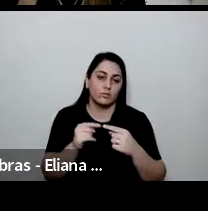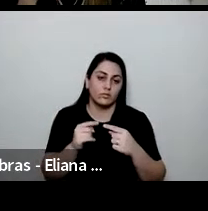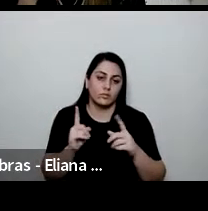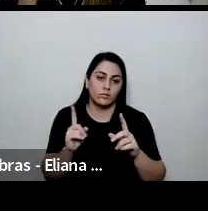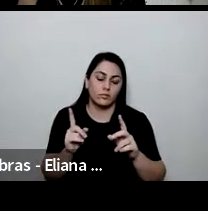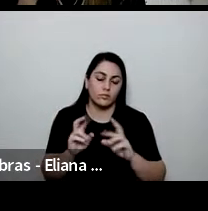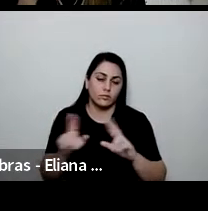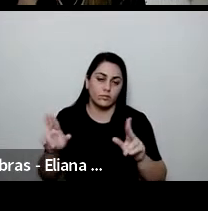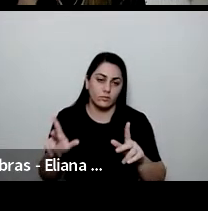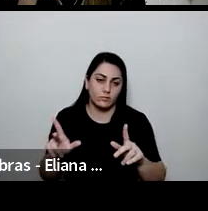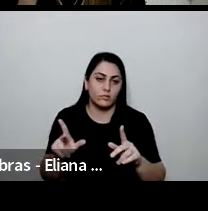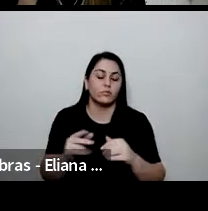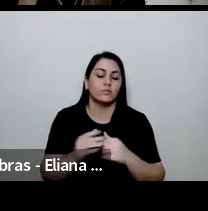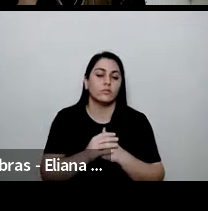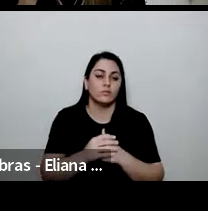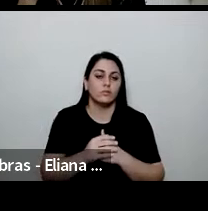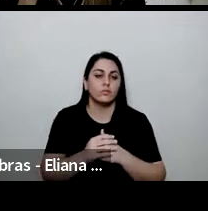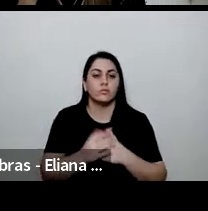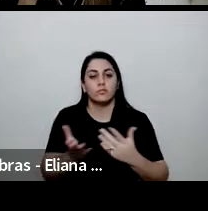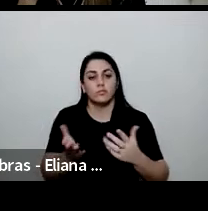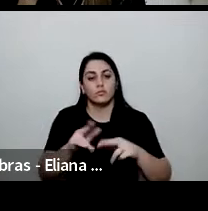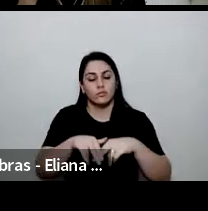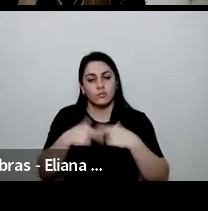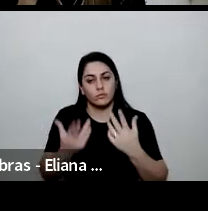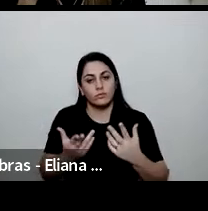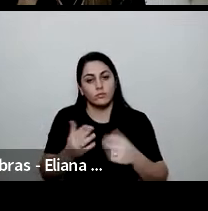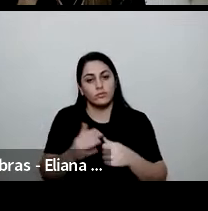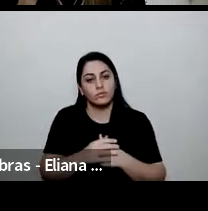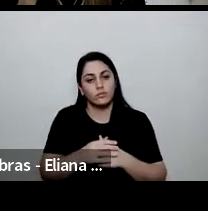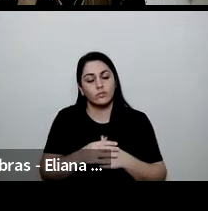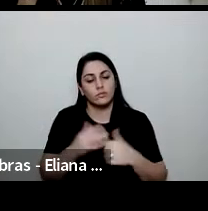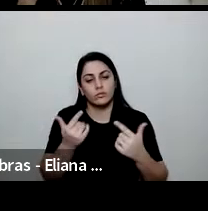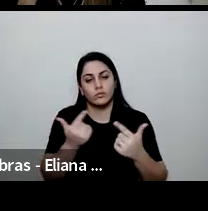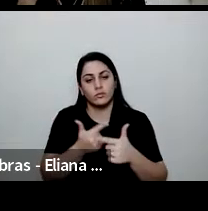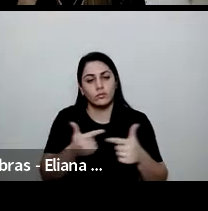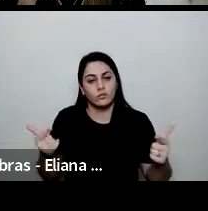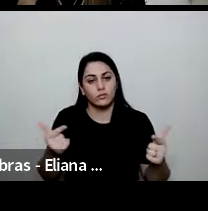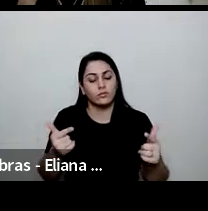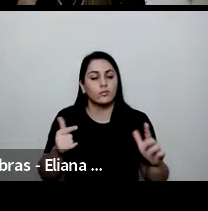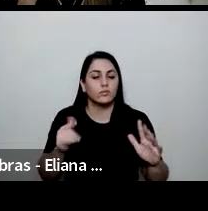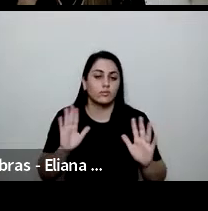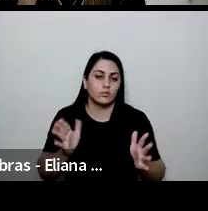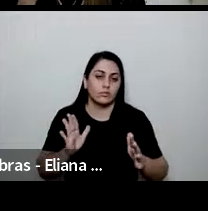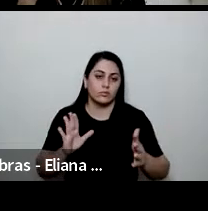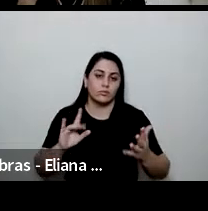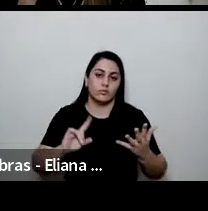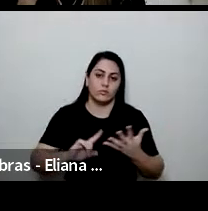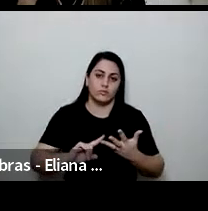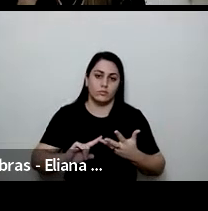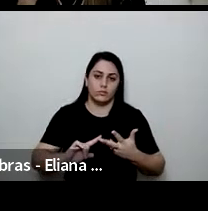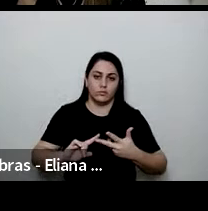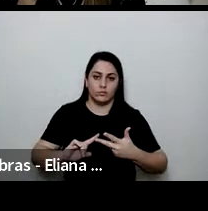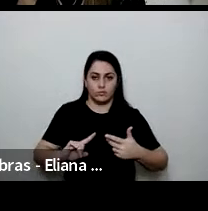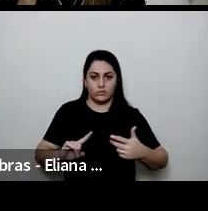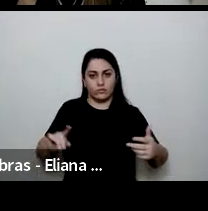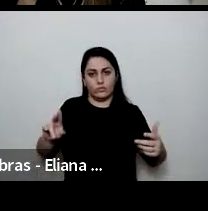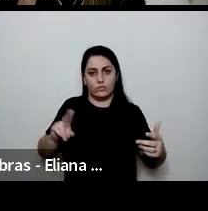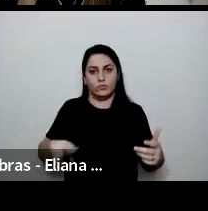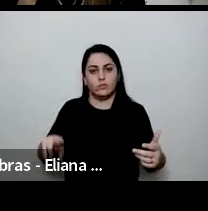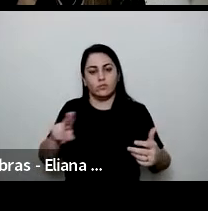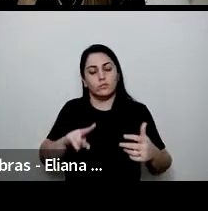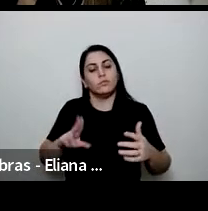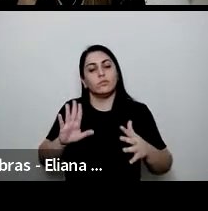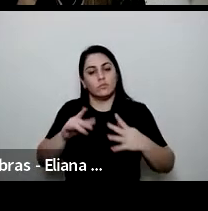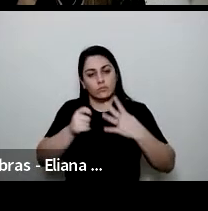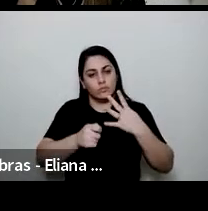presente feito portanto ausentes os requisitos necessários Jaime da e também pela